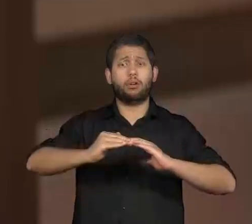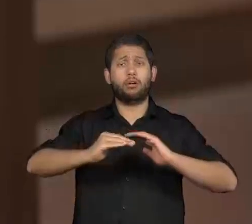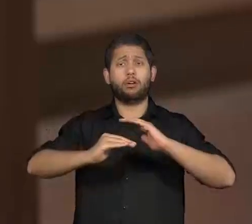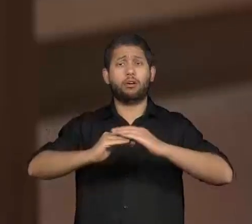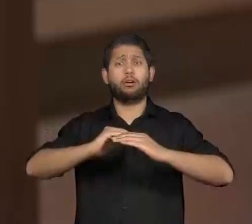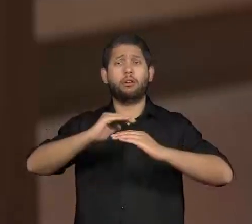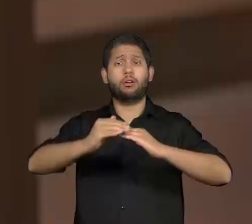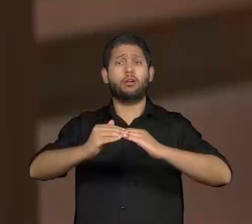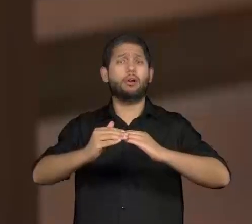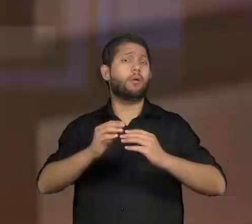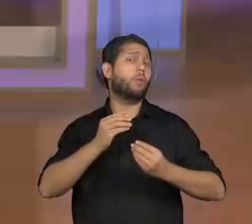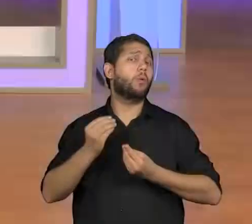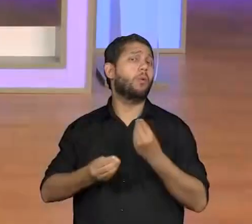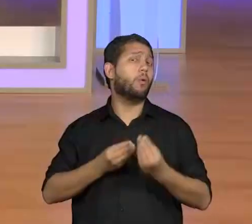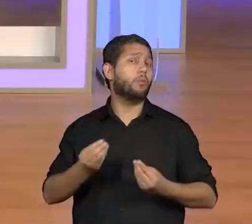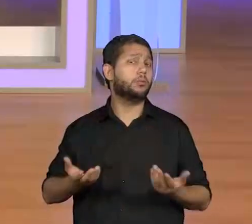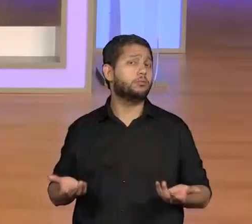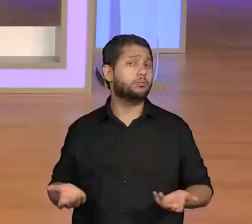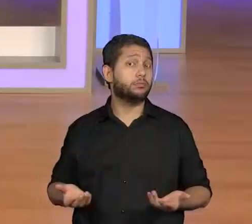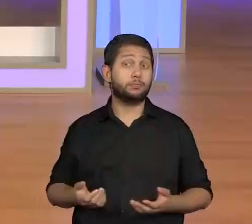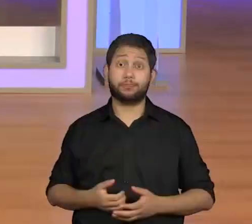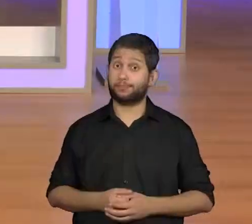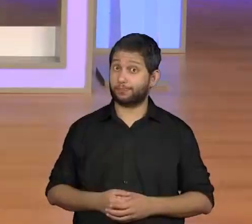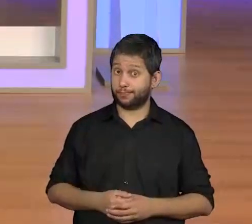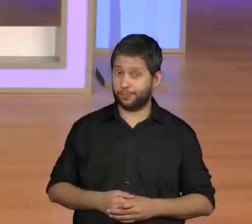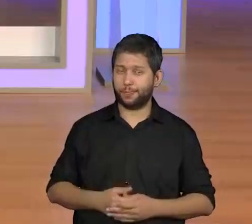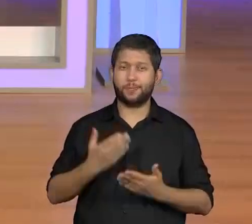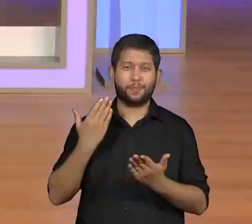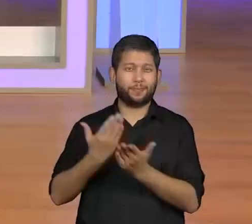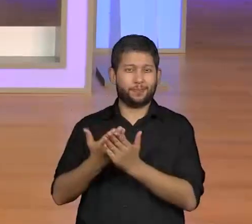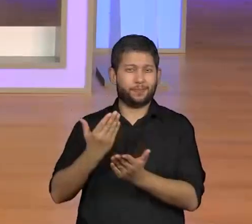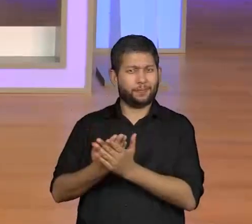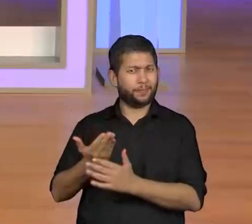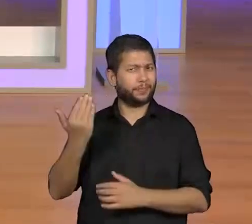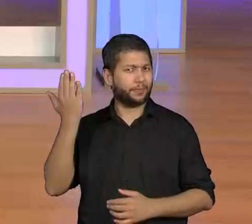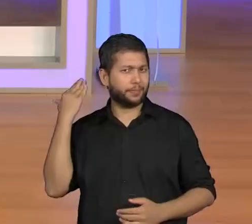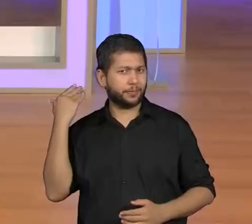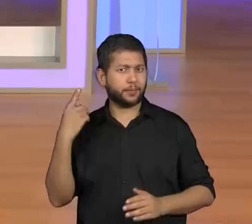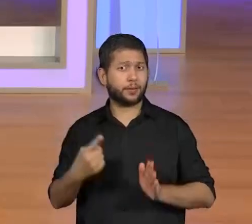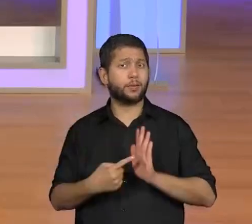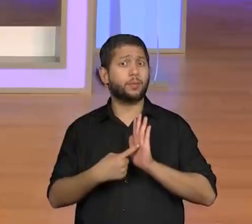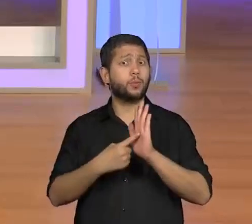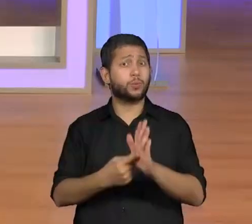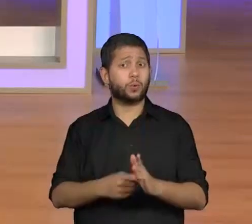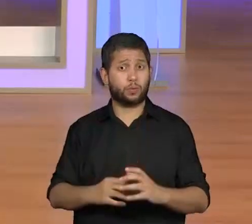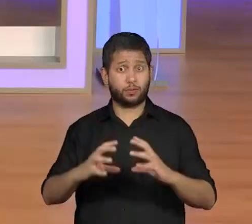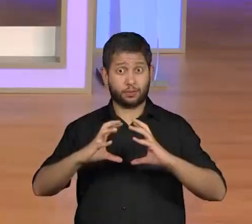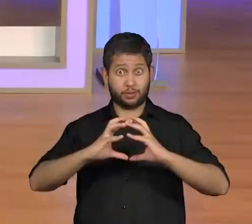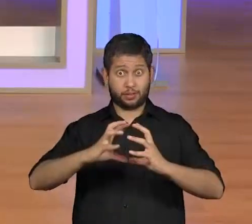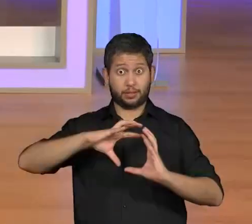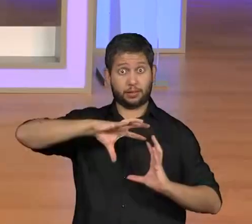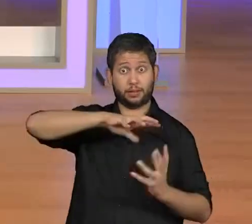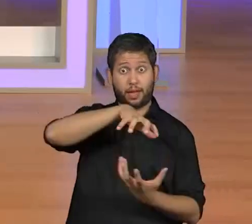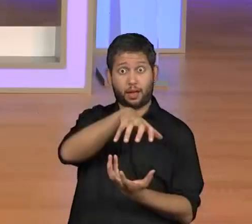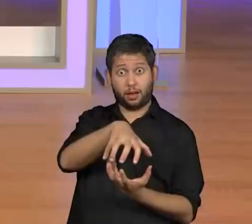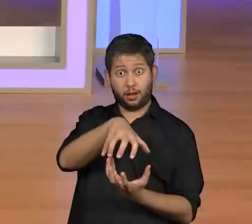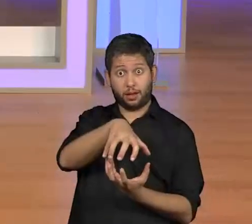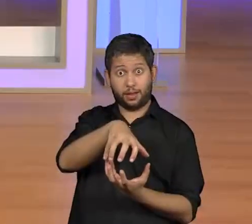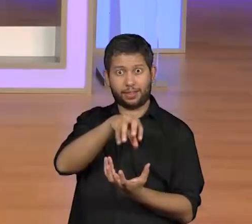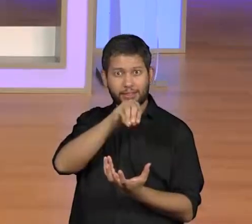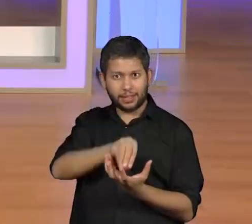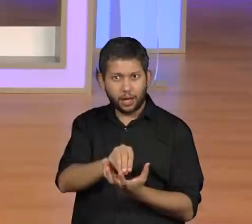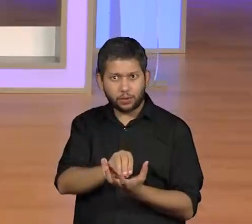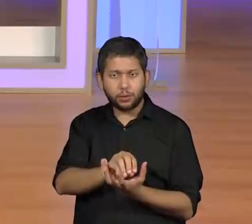já parou para pensar? A gente viu numa aula anterior aí que os agentes internos ajudam a construir essas